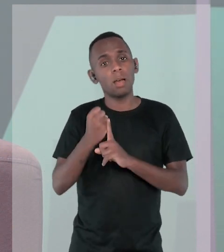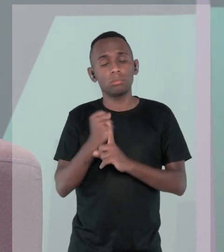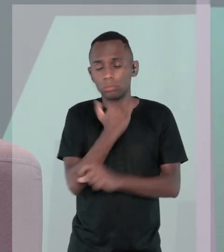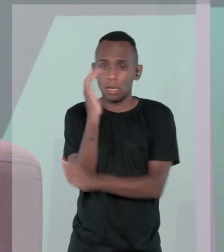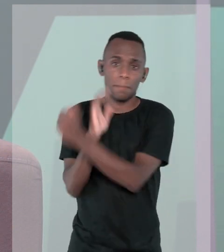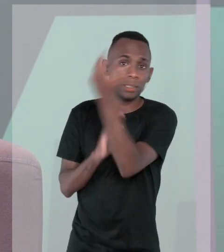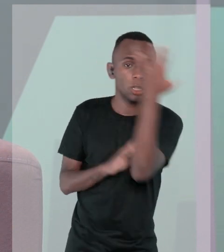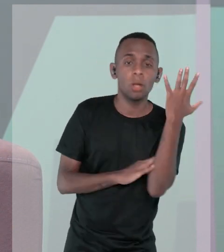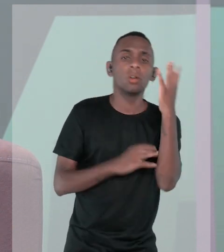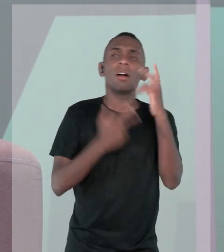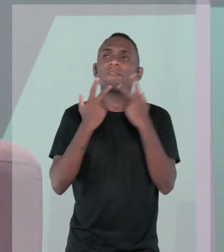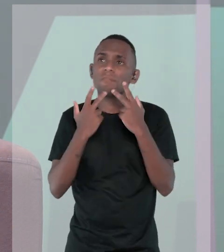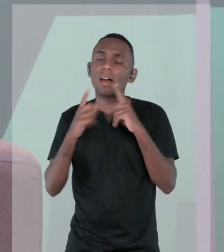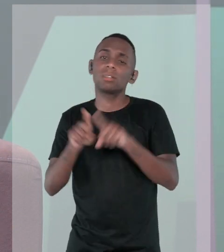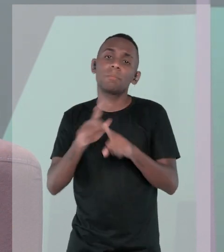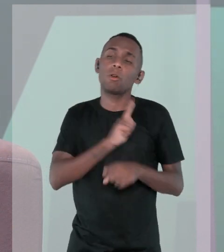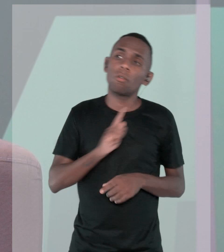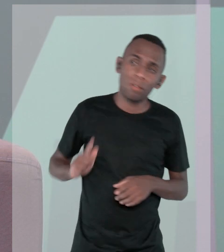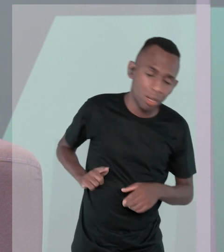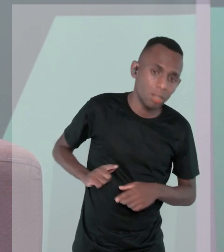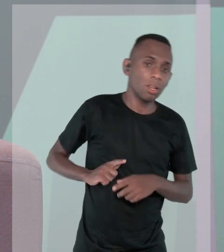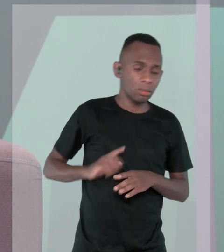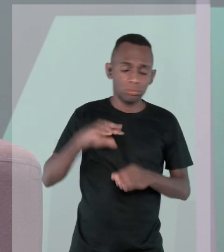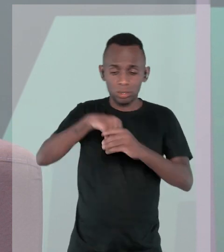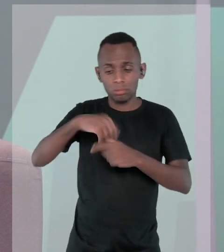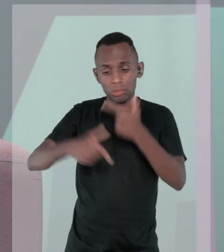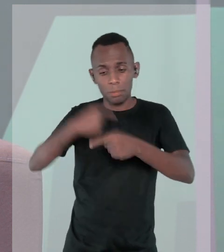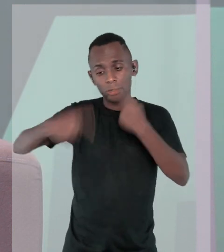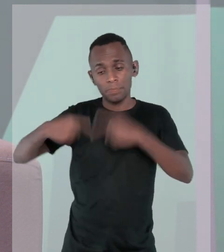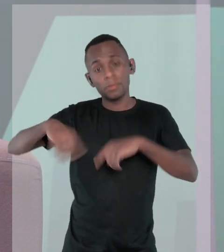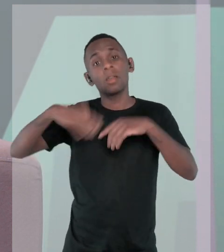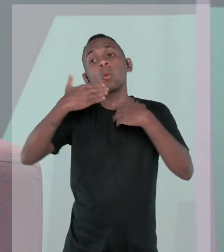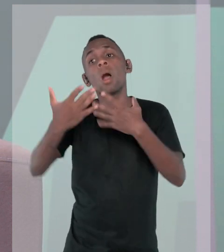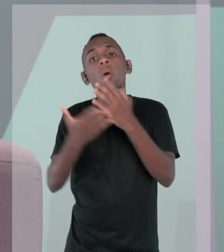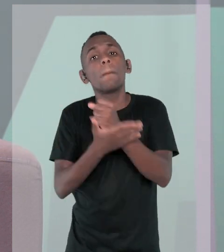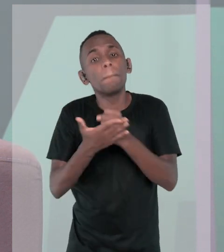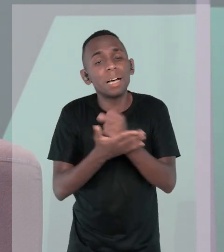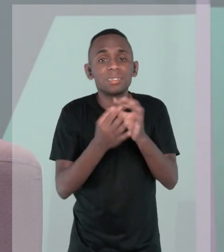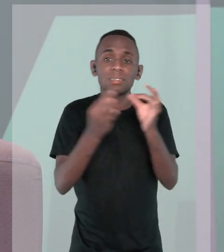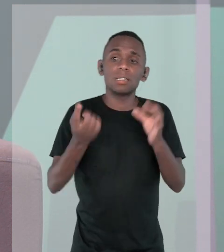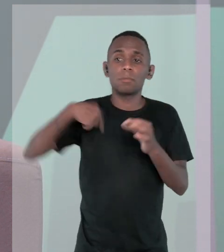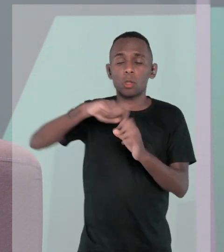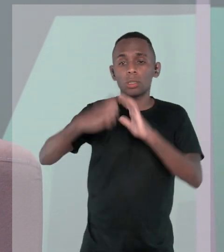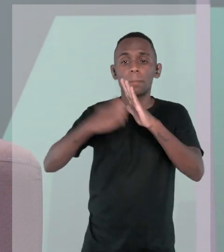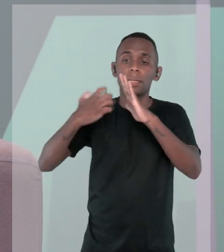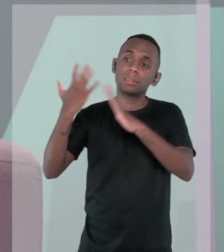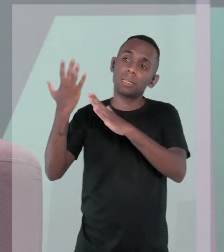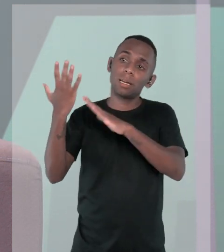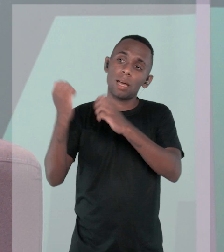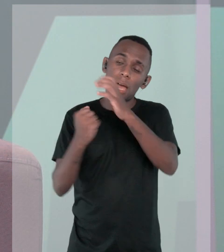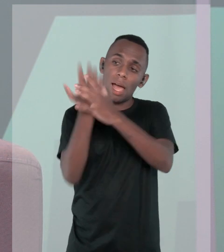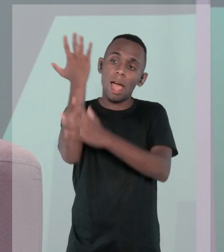ambientais, a gente fala tanto de governança, se envolve tanto na governança. Qual é o mínimo que a Árvore precisa fazer porta